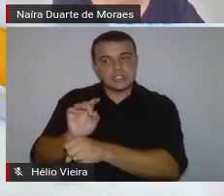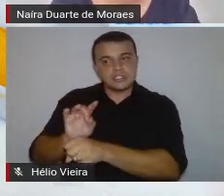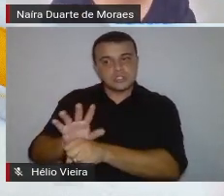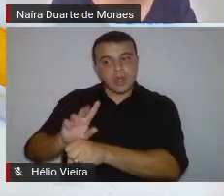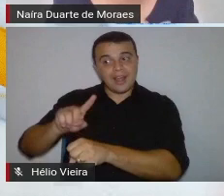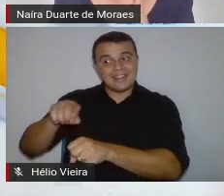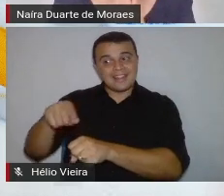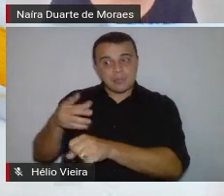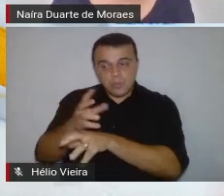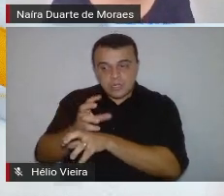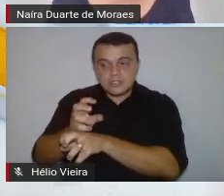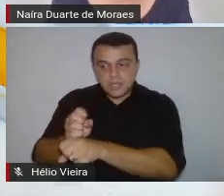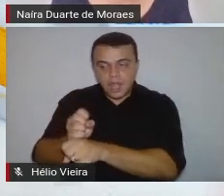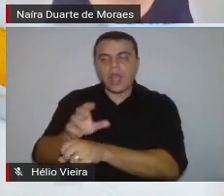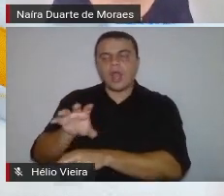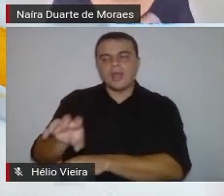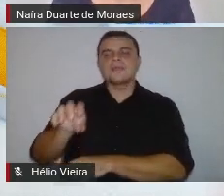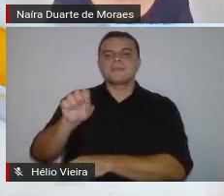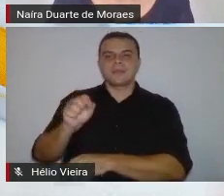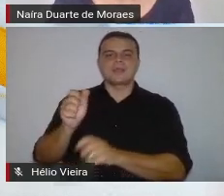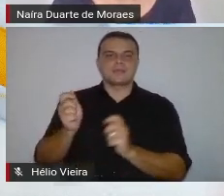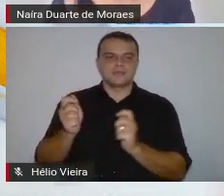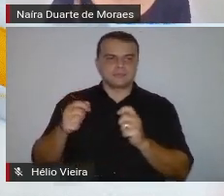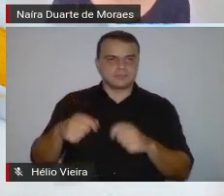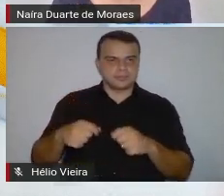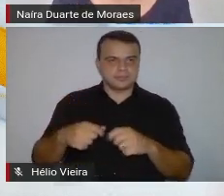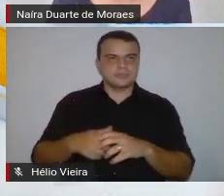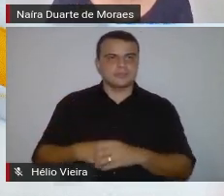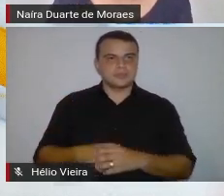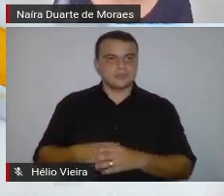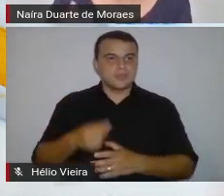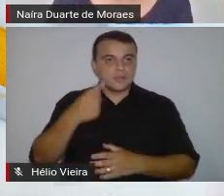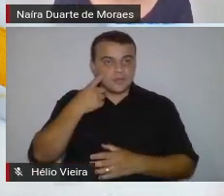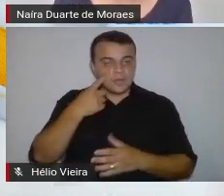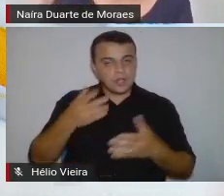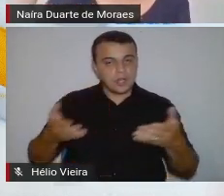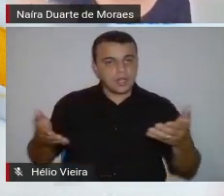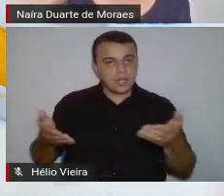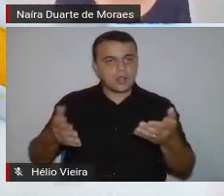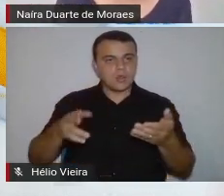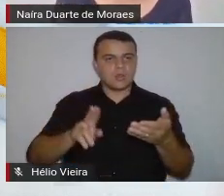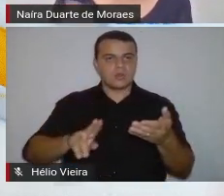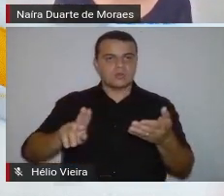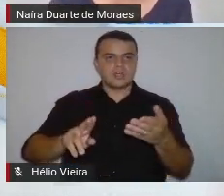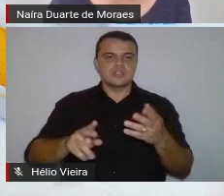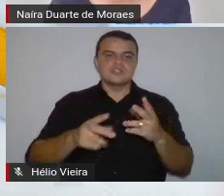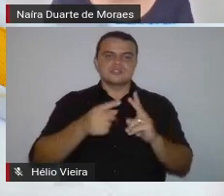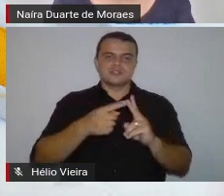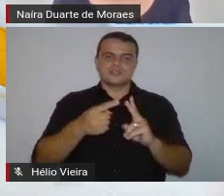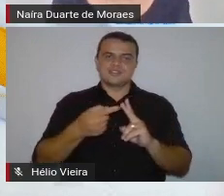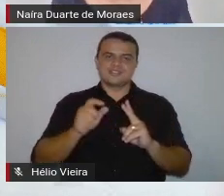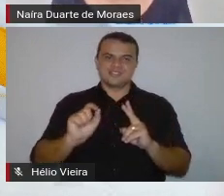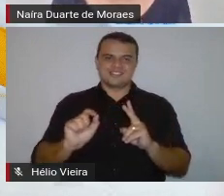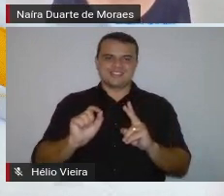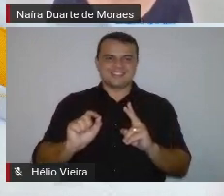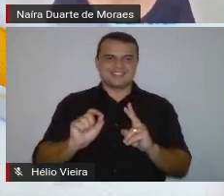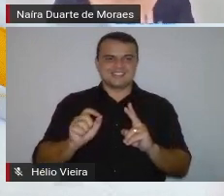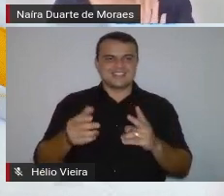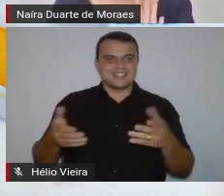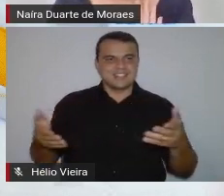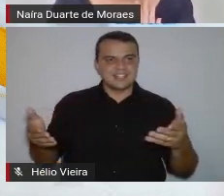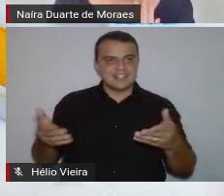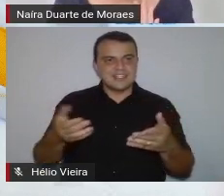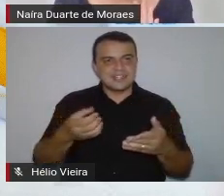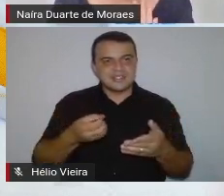que ela estiver seca, gente. Então, vocês estão vendo agora que a gente vai utilizar nesse segundo momento o quê? Nossa querida e